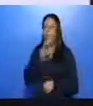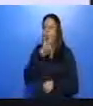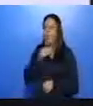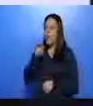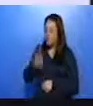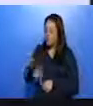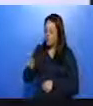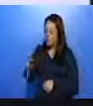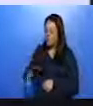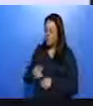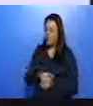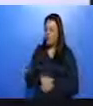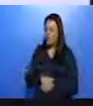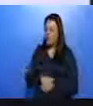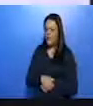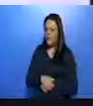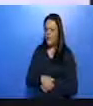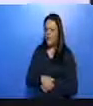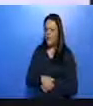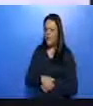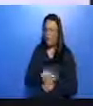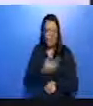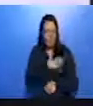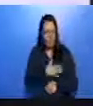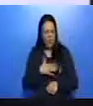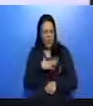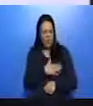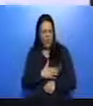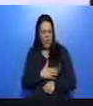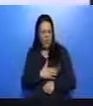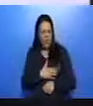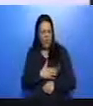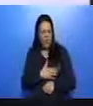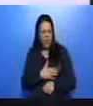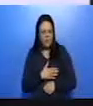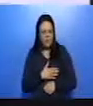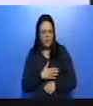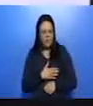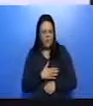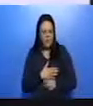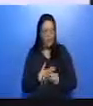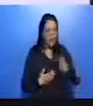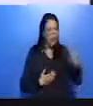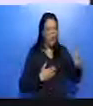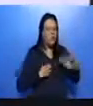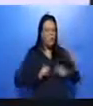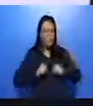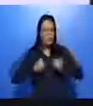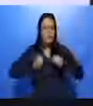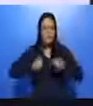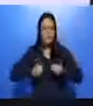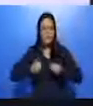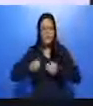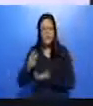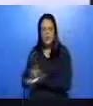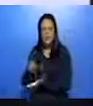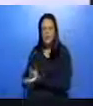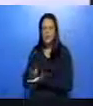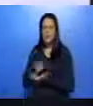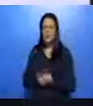sempre. Eu tenho um período composto por quantas orações mesmo?